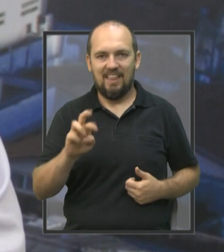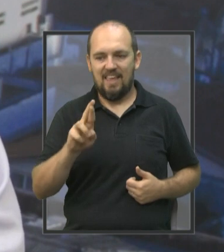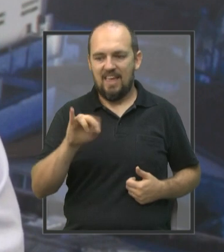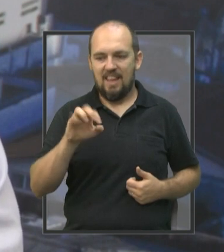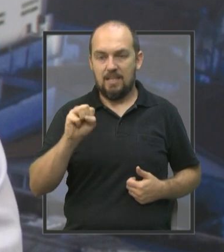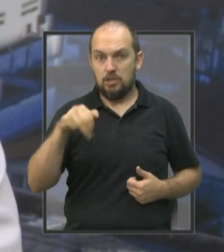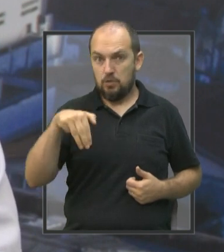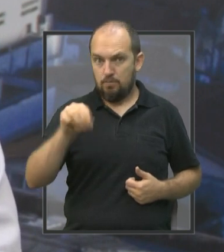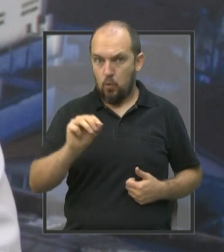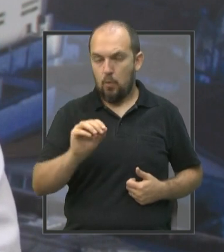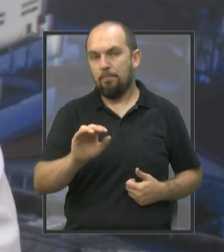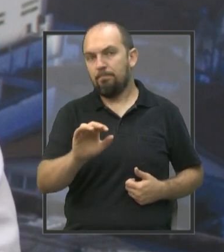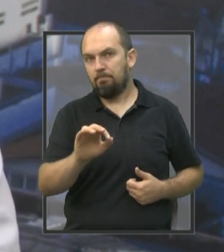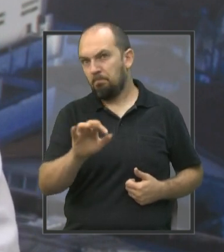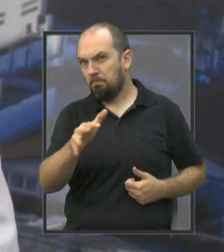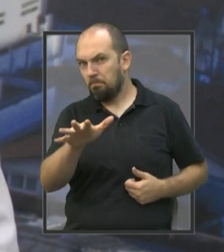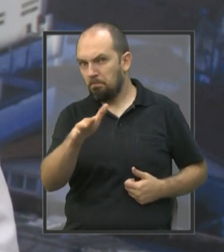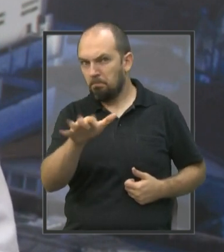média,